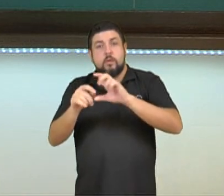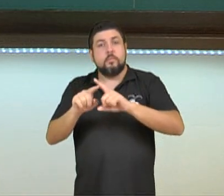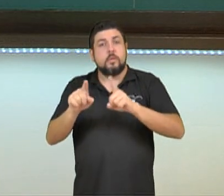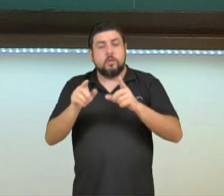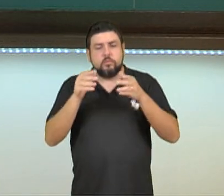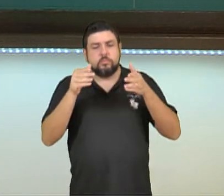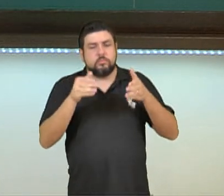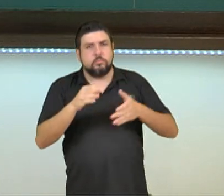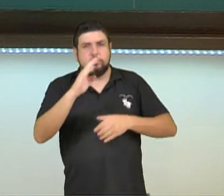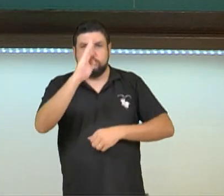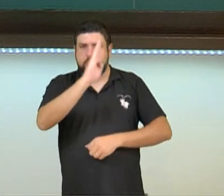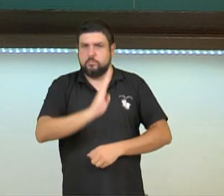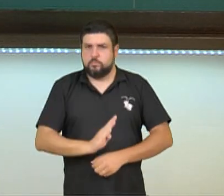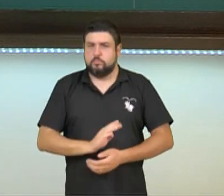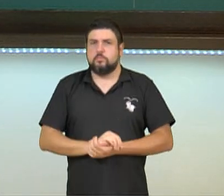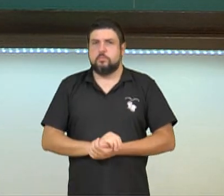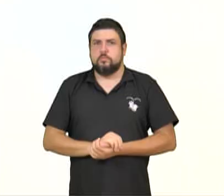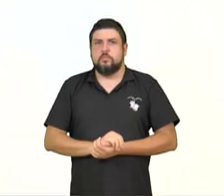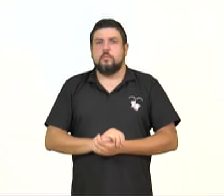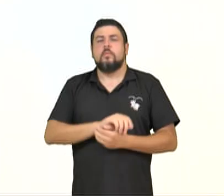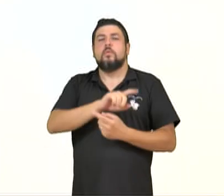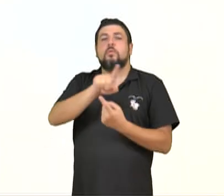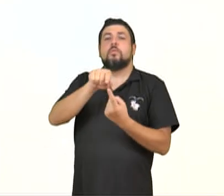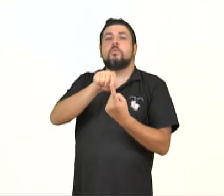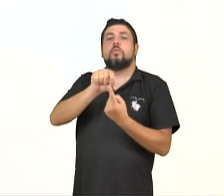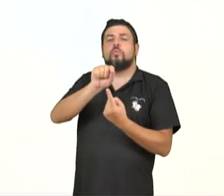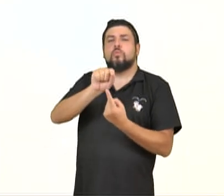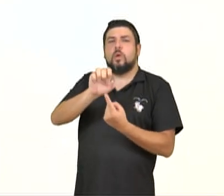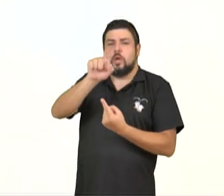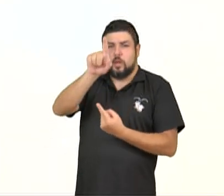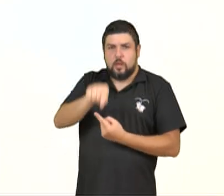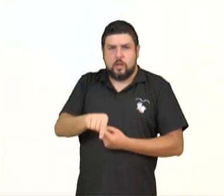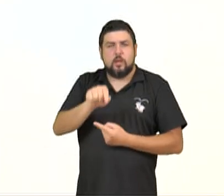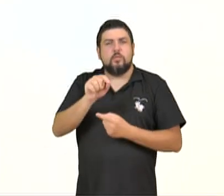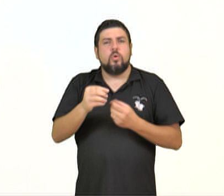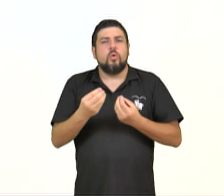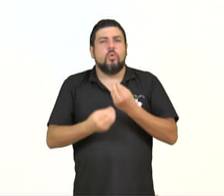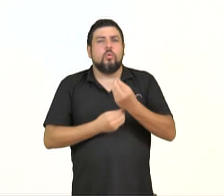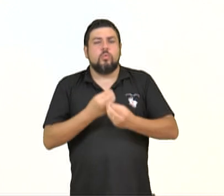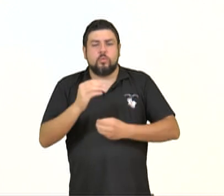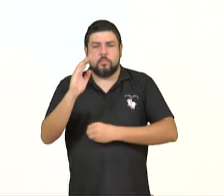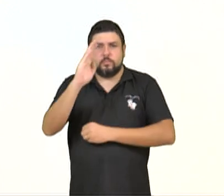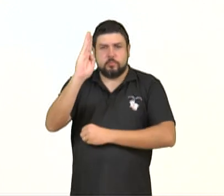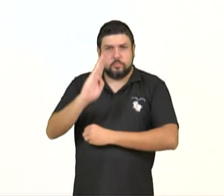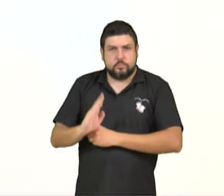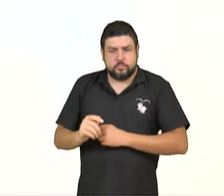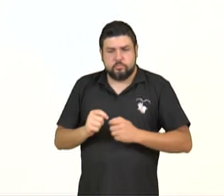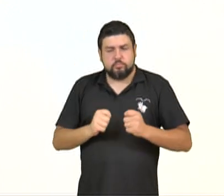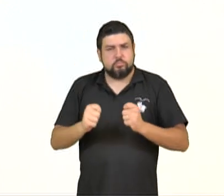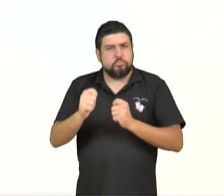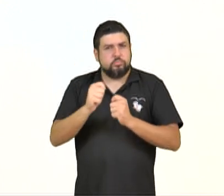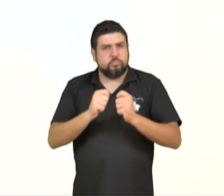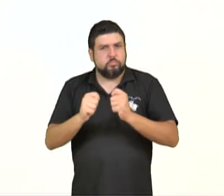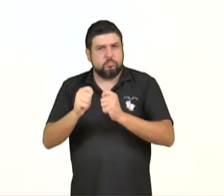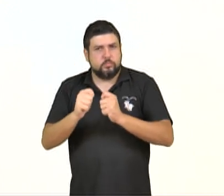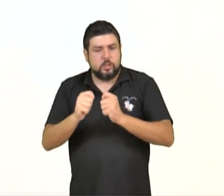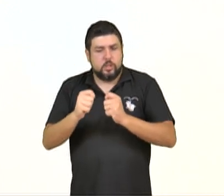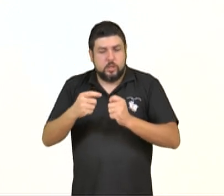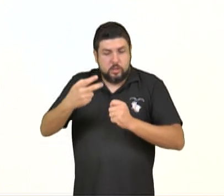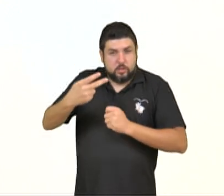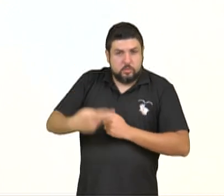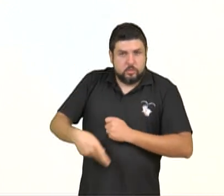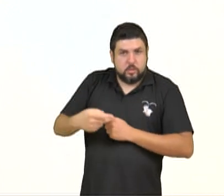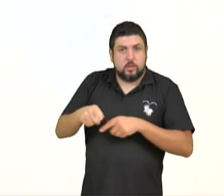enfocado, nós temos o objetivo que é esclarecer um pouquinho do papel da economia brasileira dentro de um contexto local e